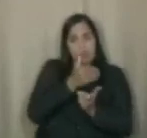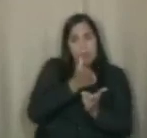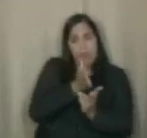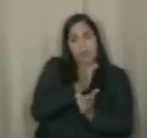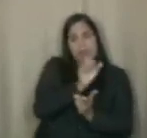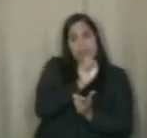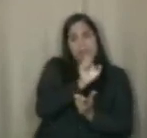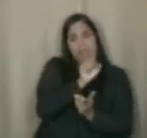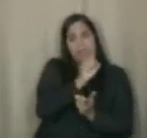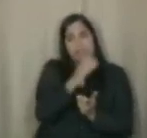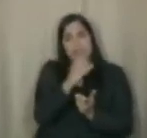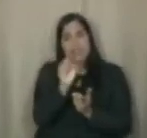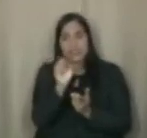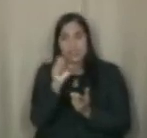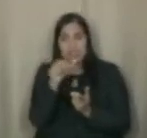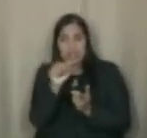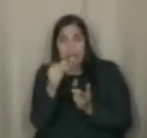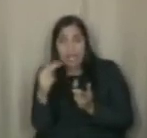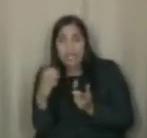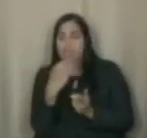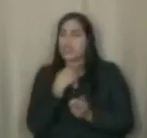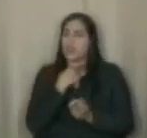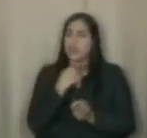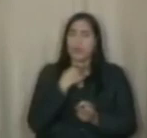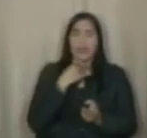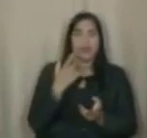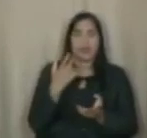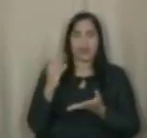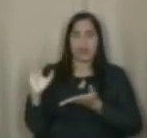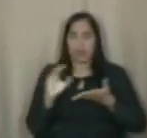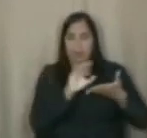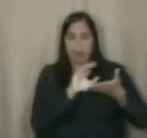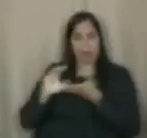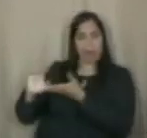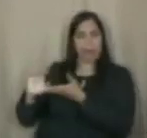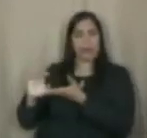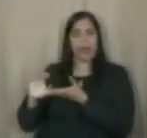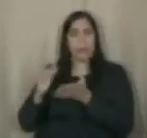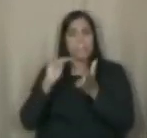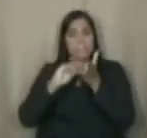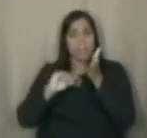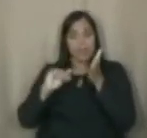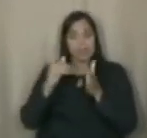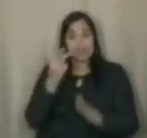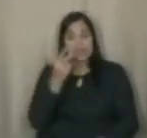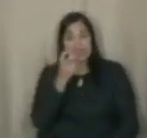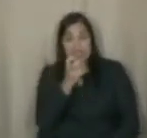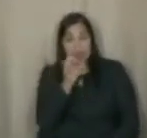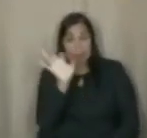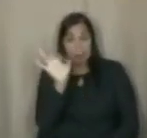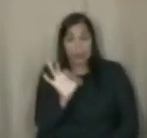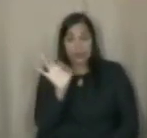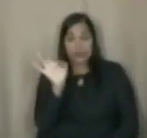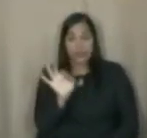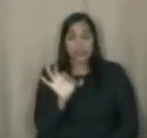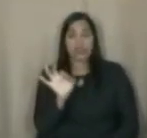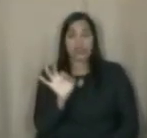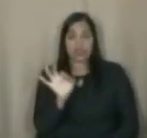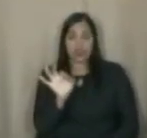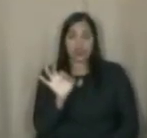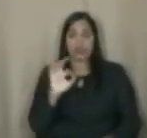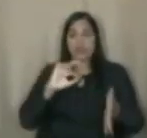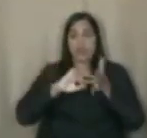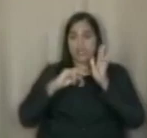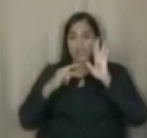não podem pagar esse preço. Para vocês terem ideia, as perdas de 5% do serviço social no Brasil proporcionam